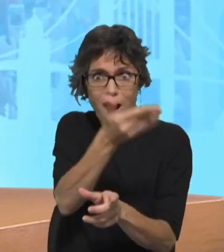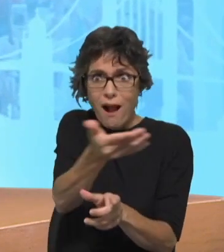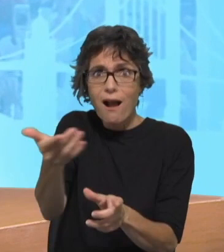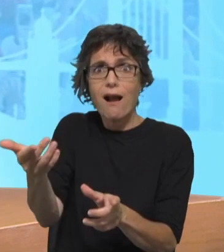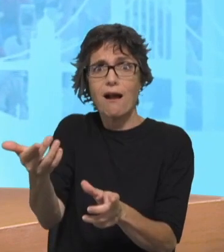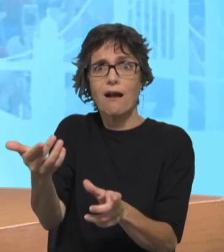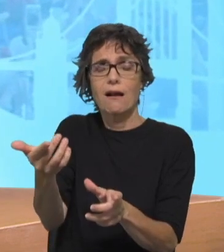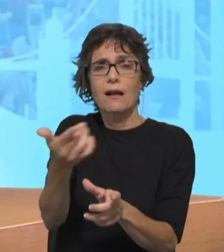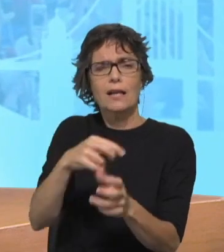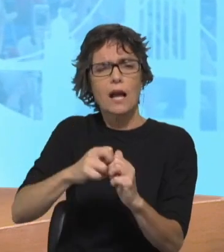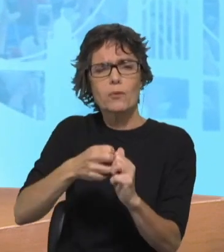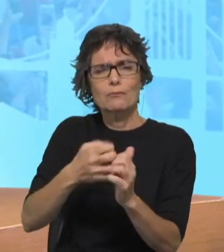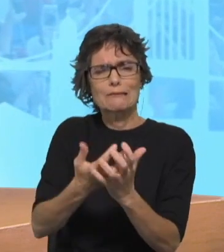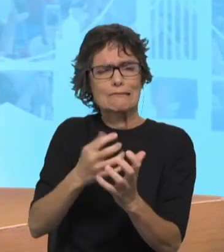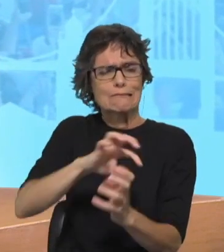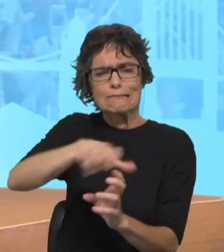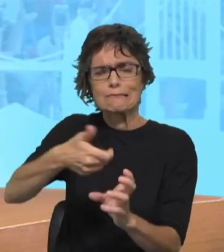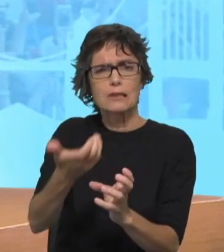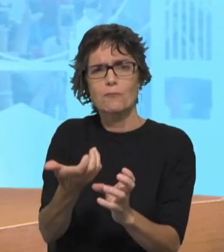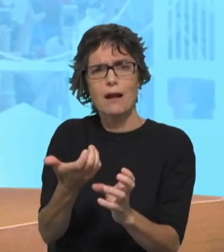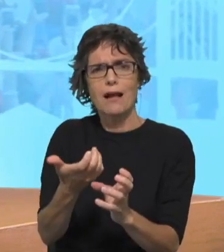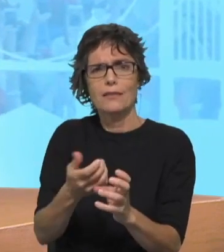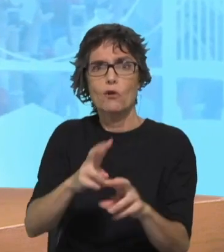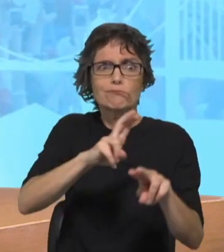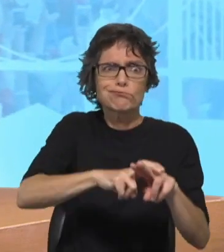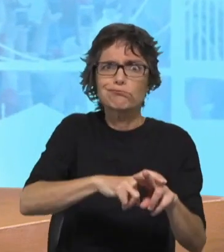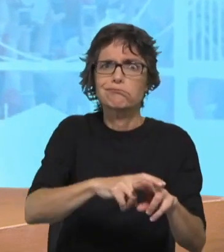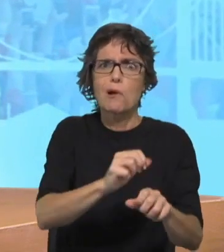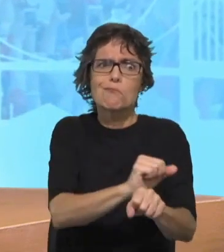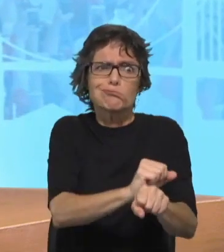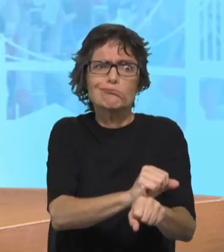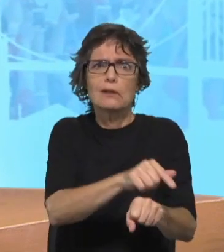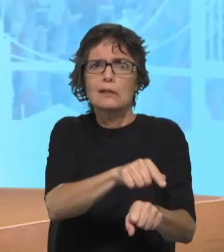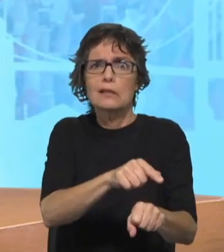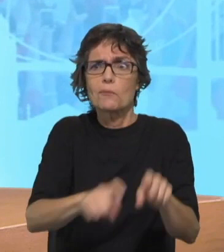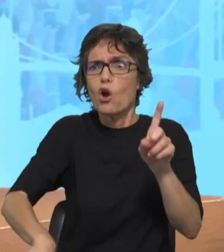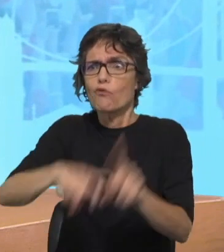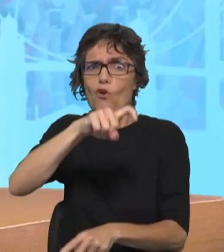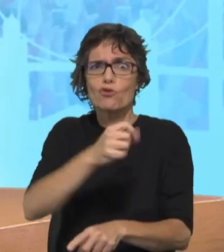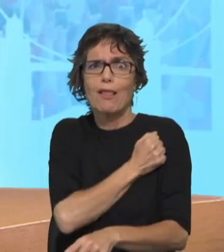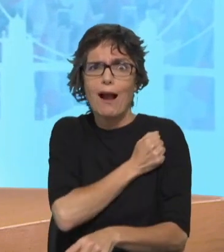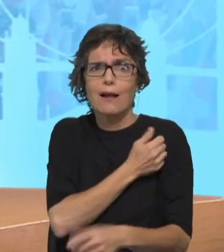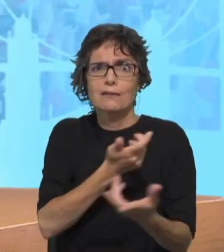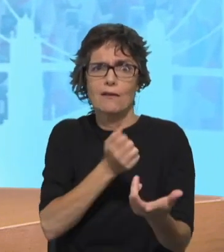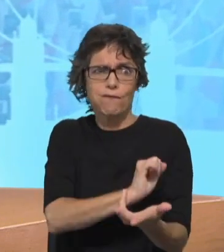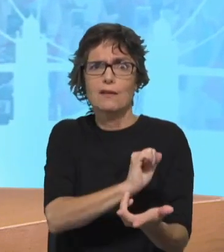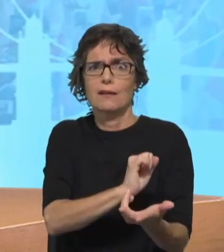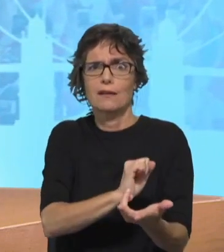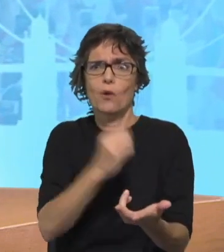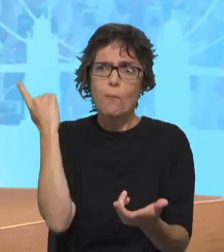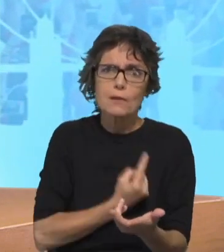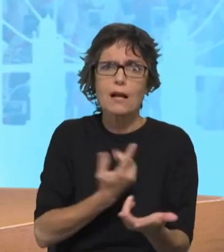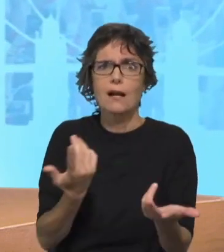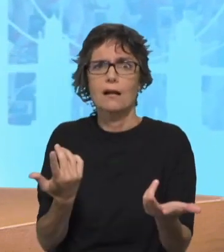que passam por problemas dramáticos tantas vezes, que são presas, que são obrigadas a fugir de suas casas, que, por